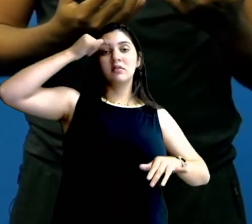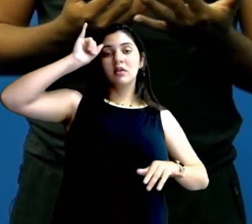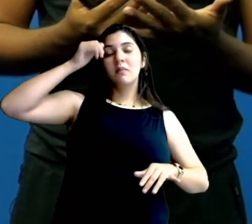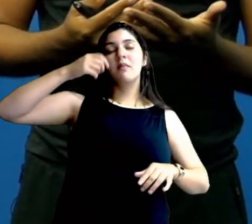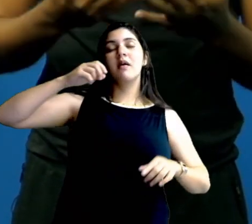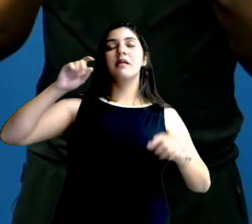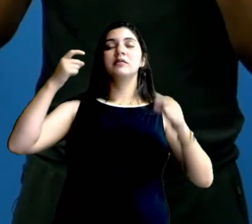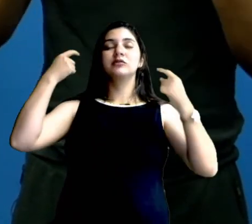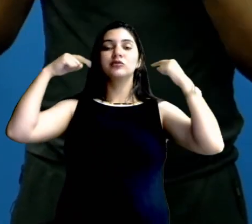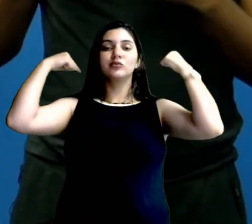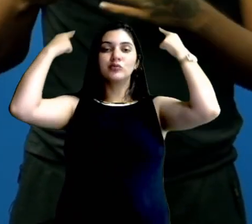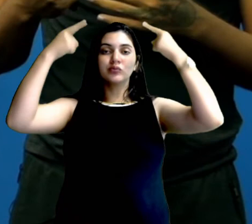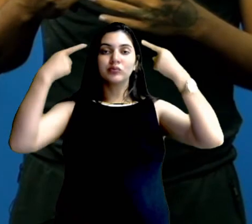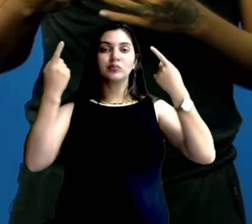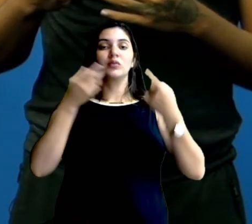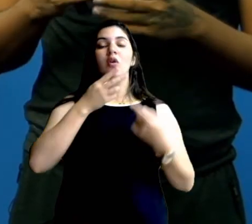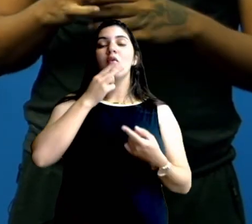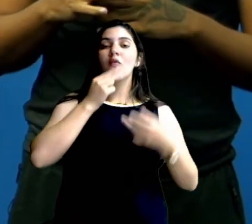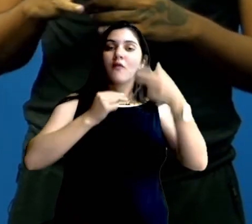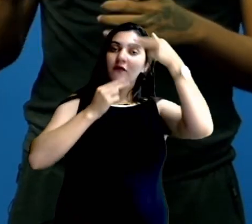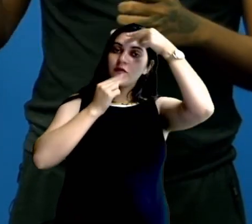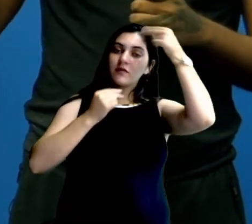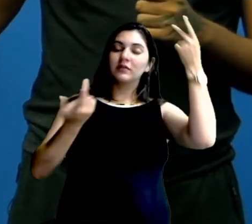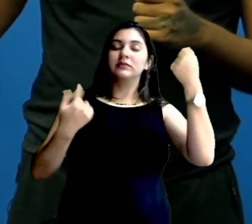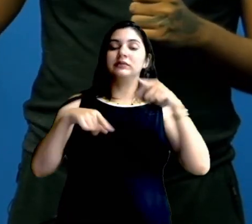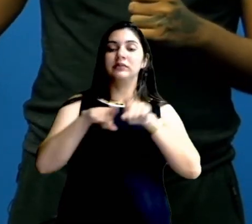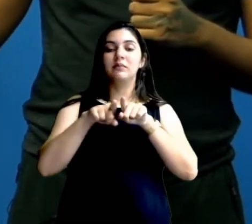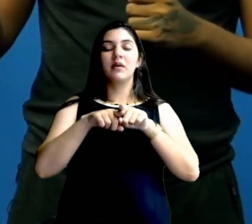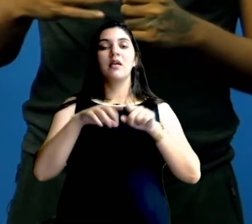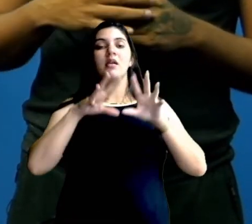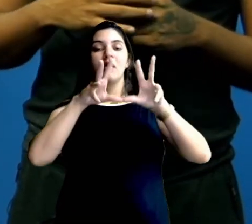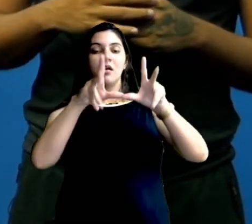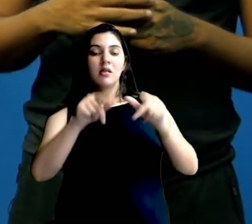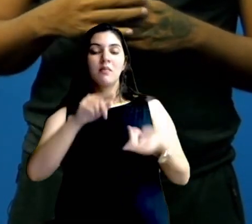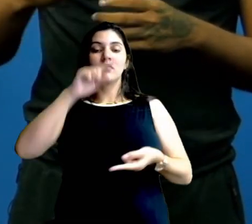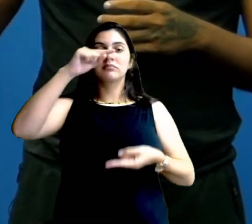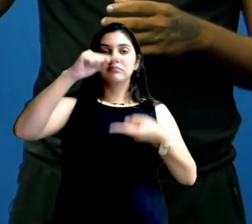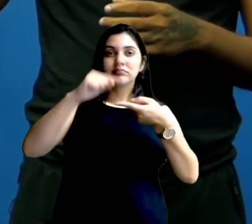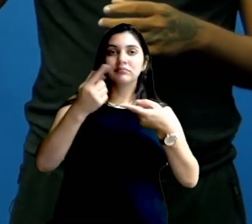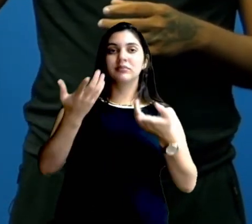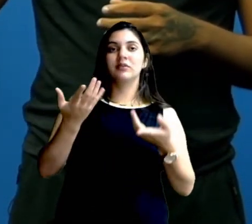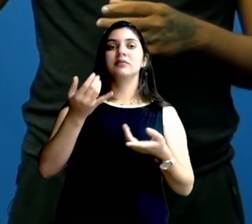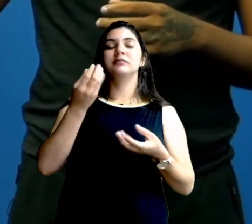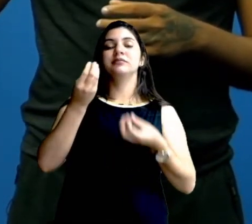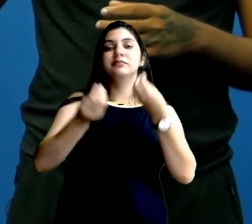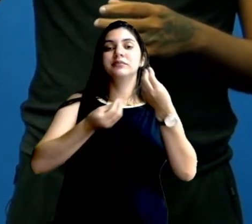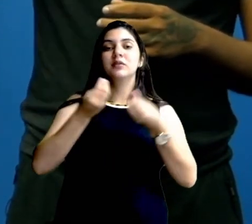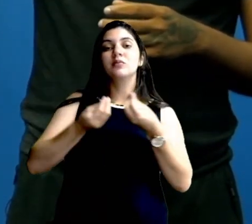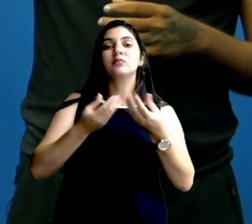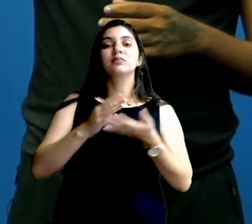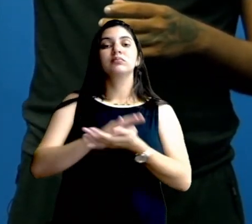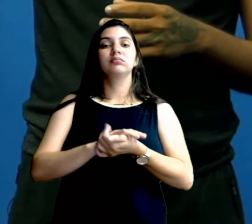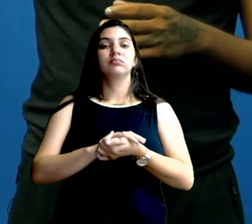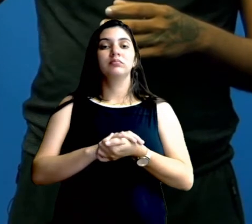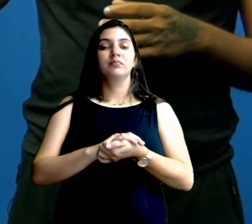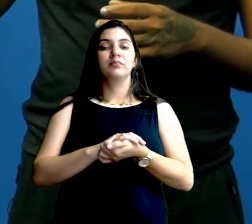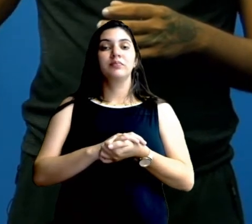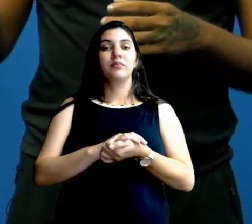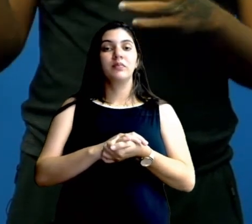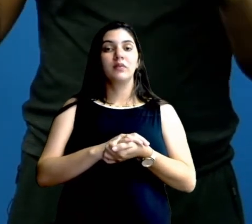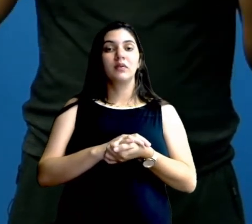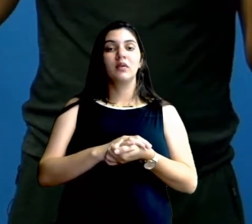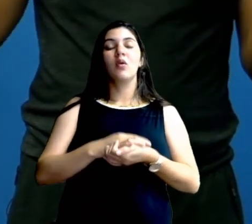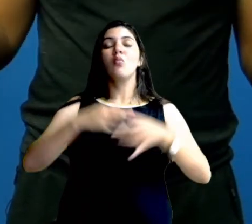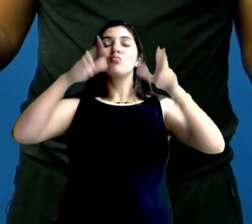Carneiros ovelhas animais menores também que serviam animais de carga é como é o não é